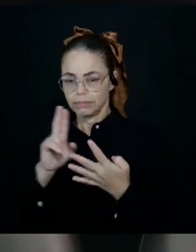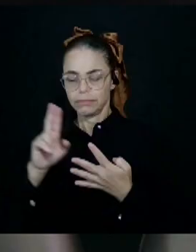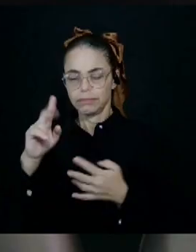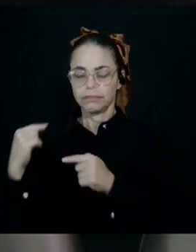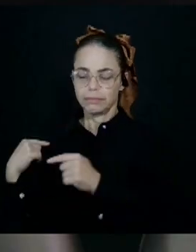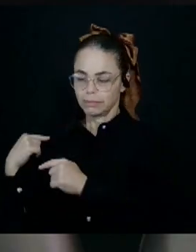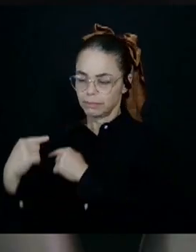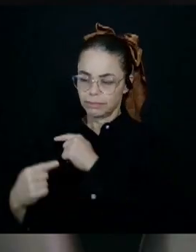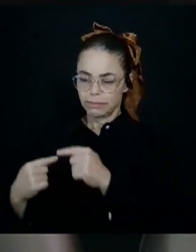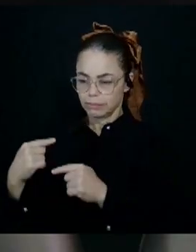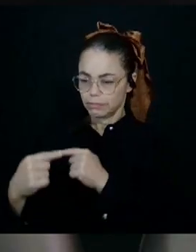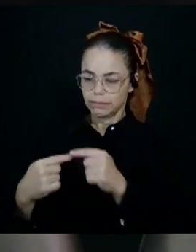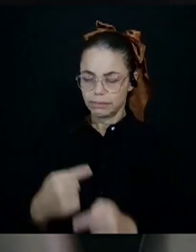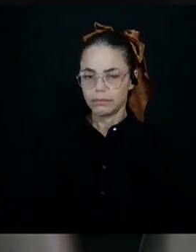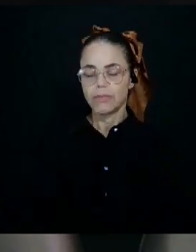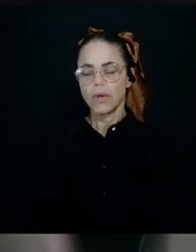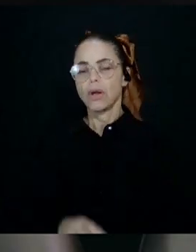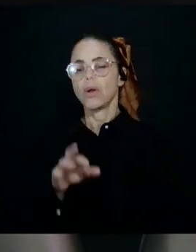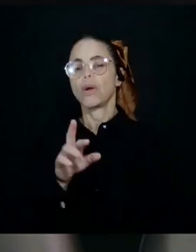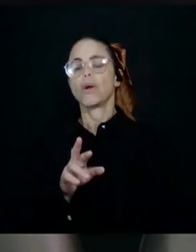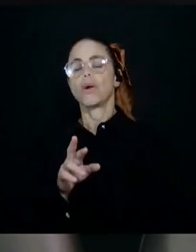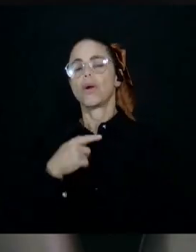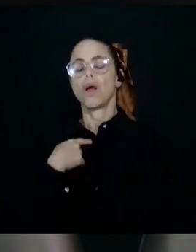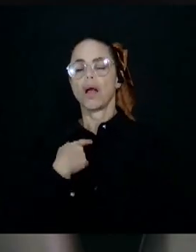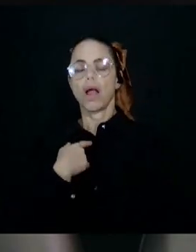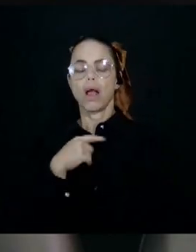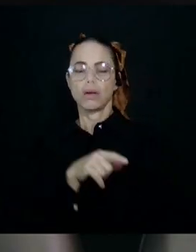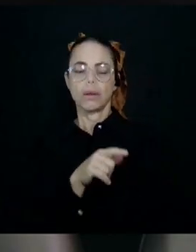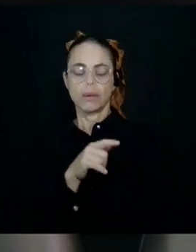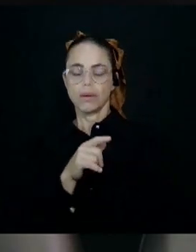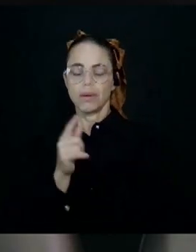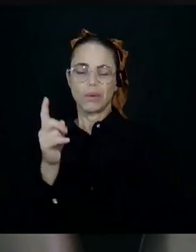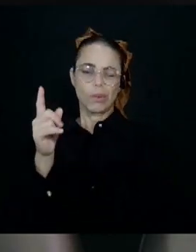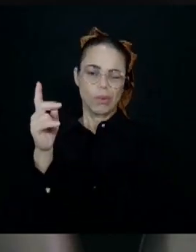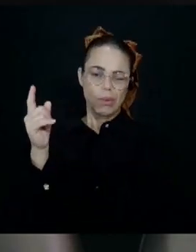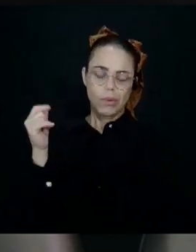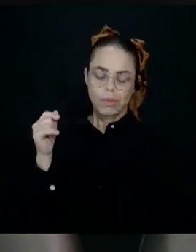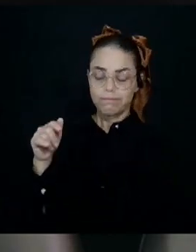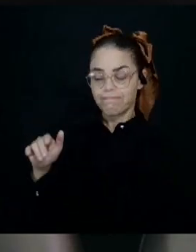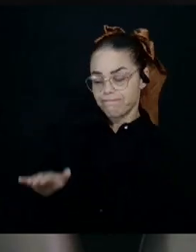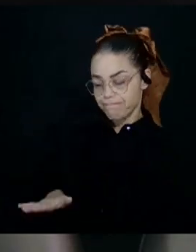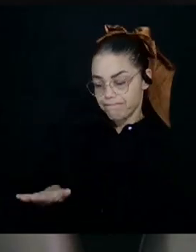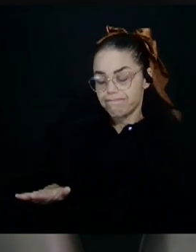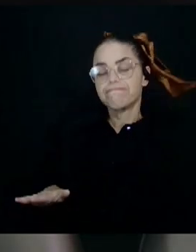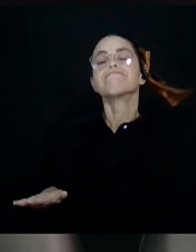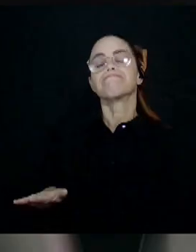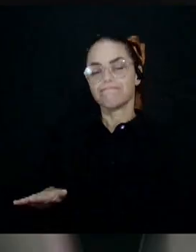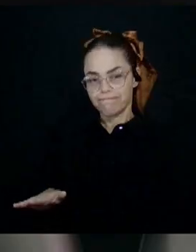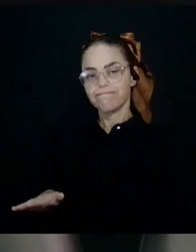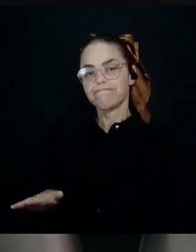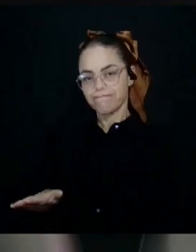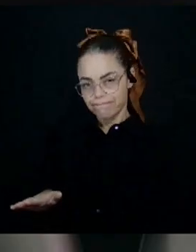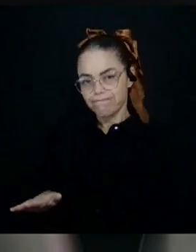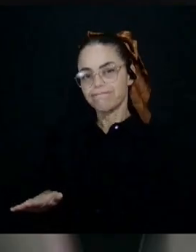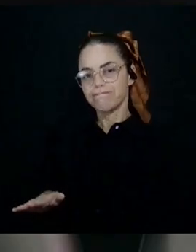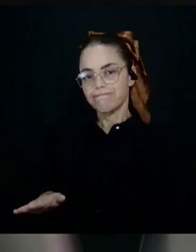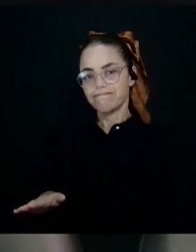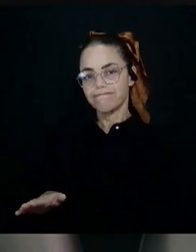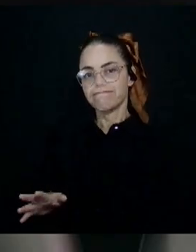né? Então nós, desde muito novas, nós vamos introjetando, a gente vai